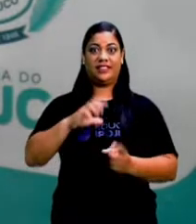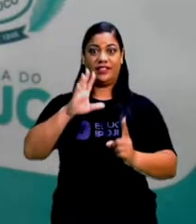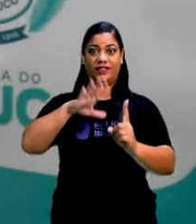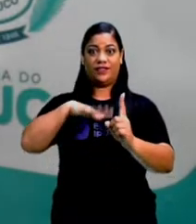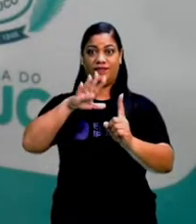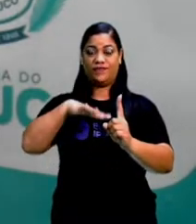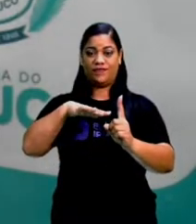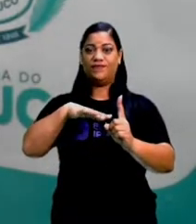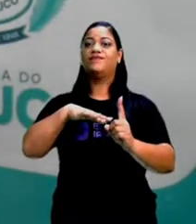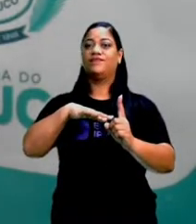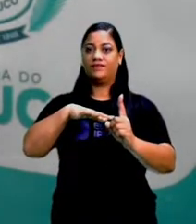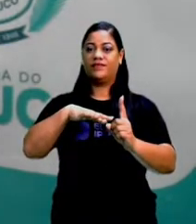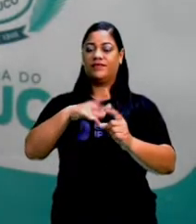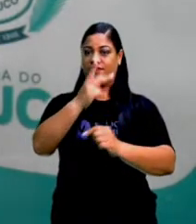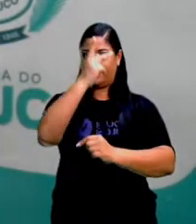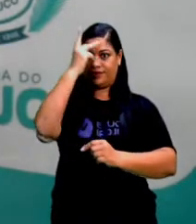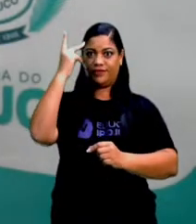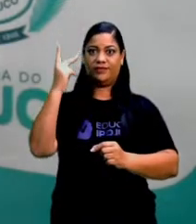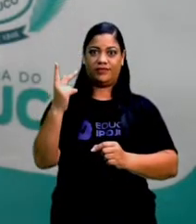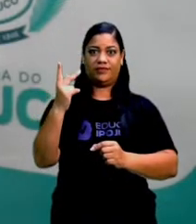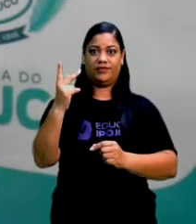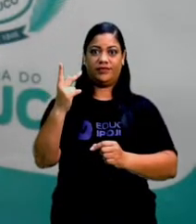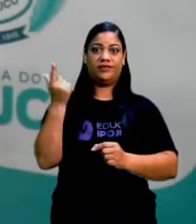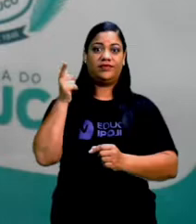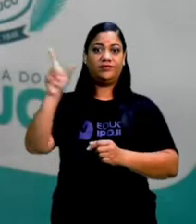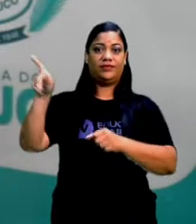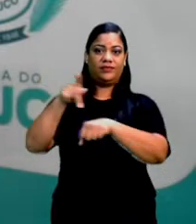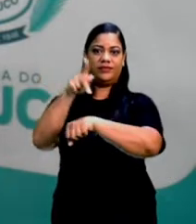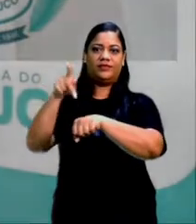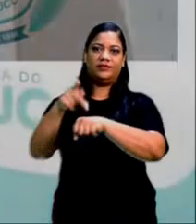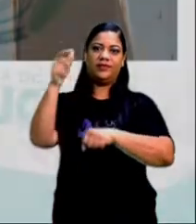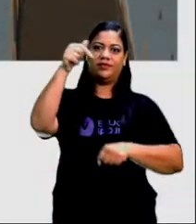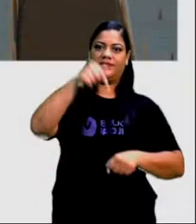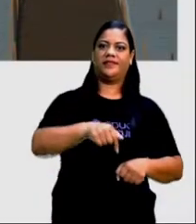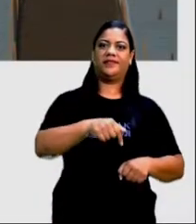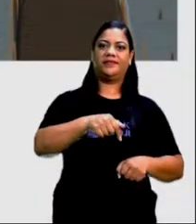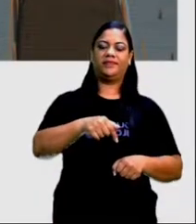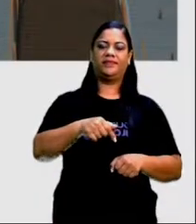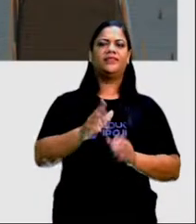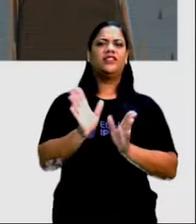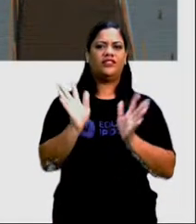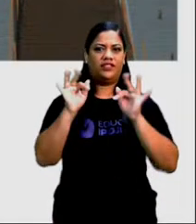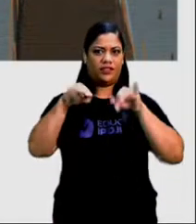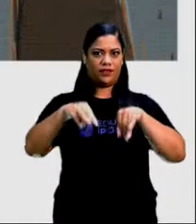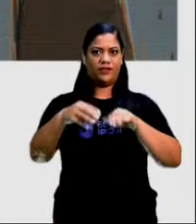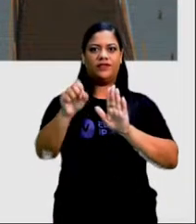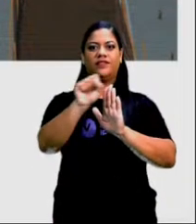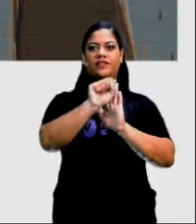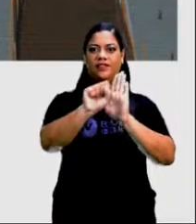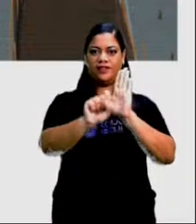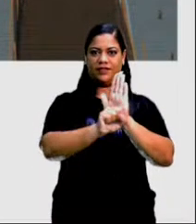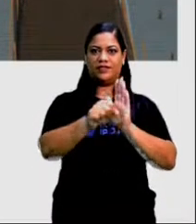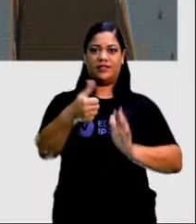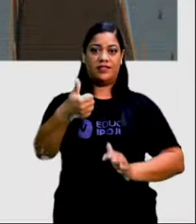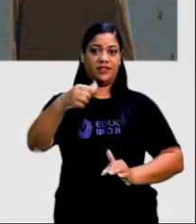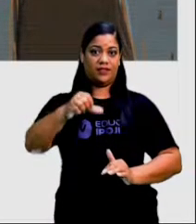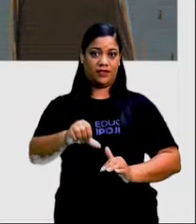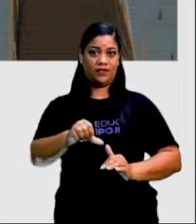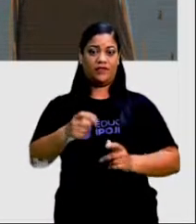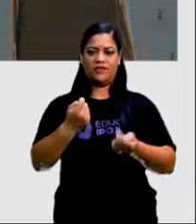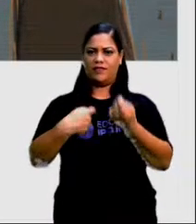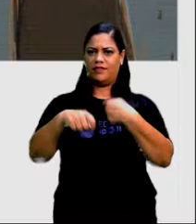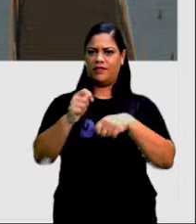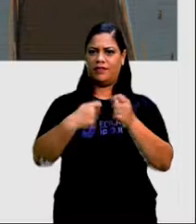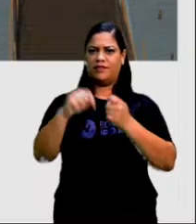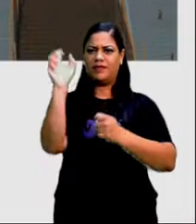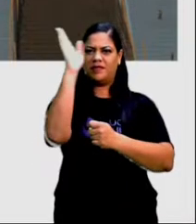dessa migração, desse povo que vieram de fora. Já no final do século XIX, a economia